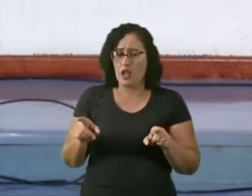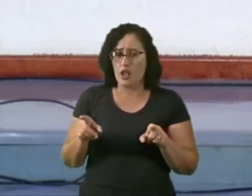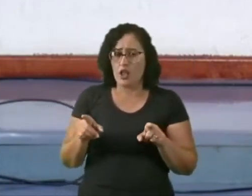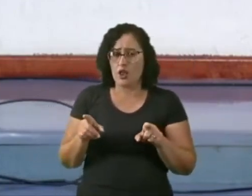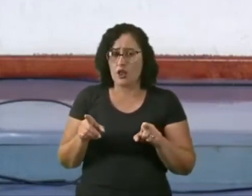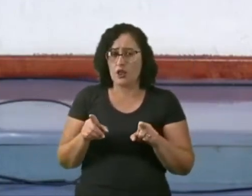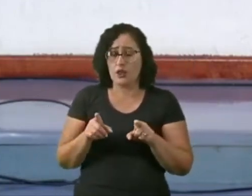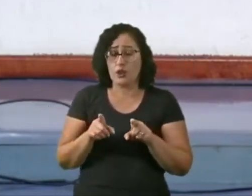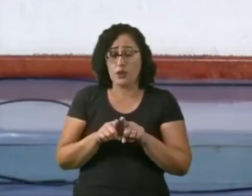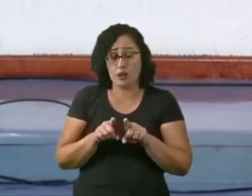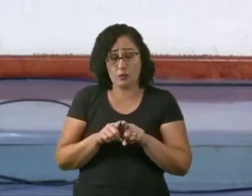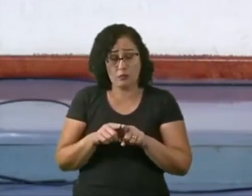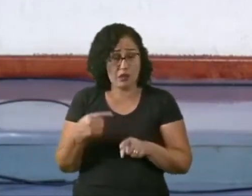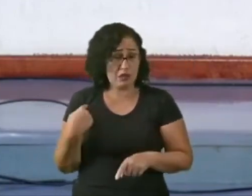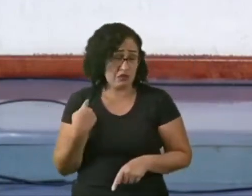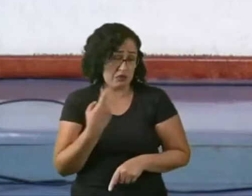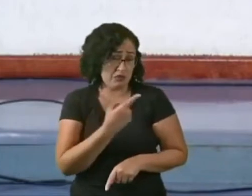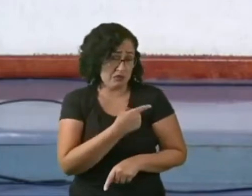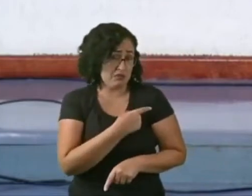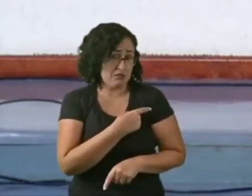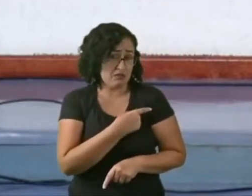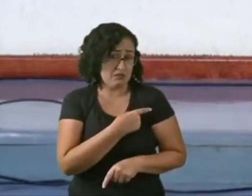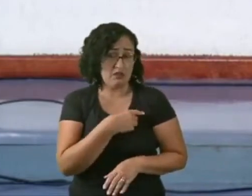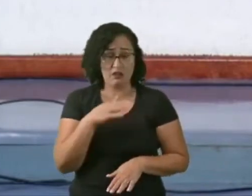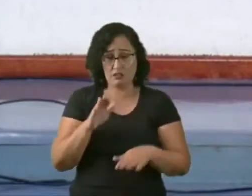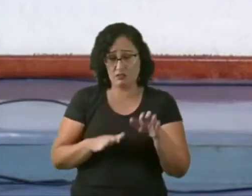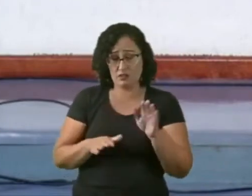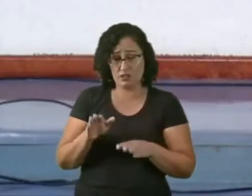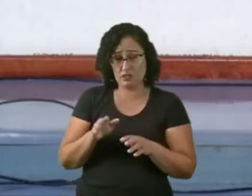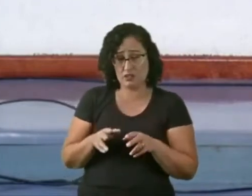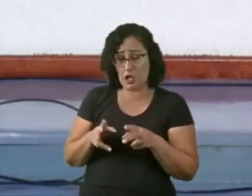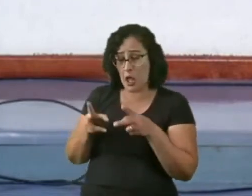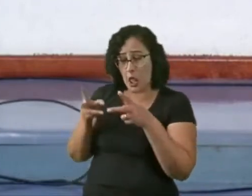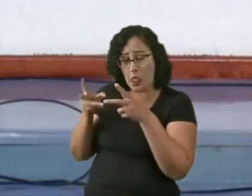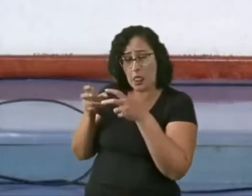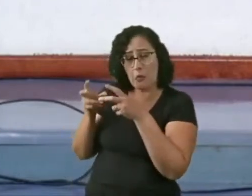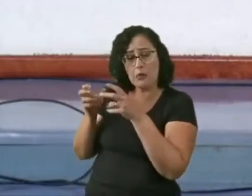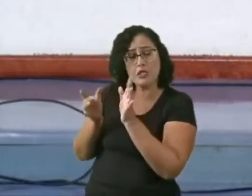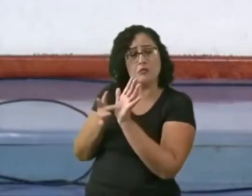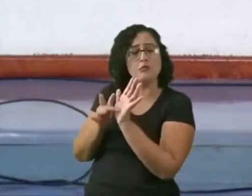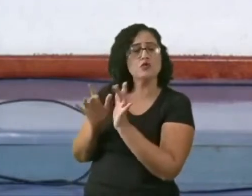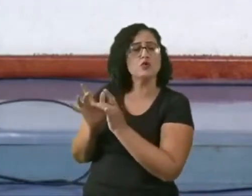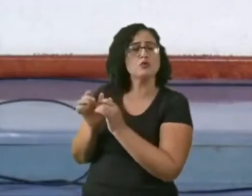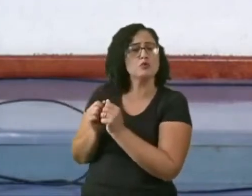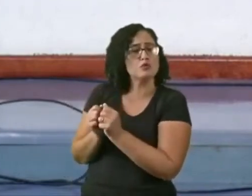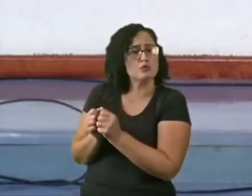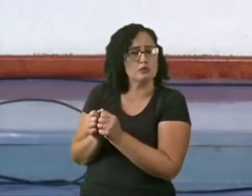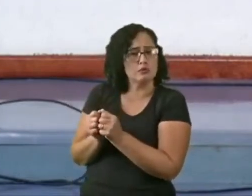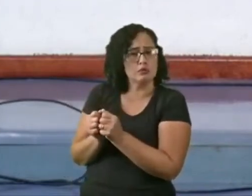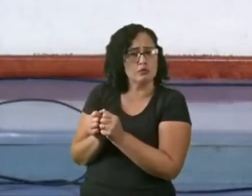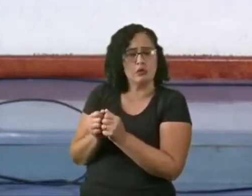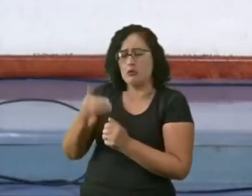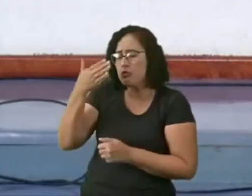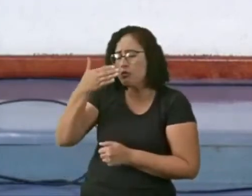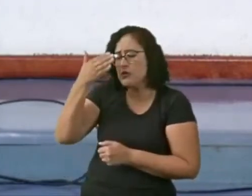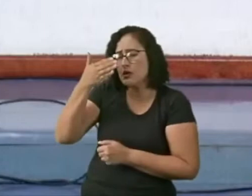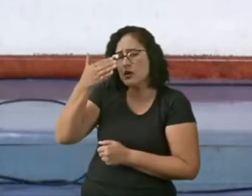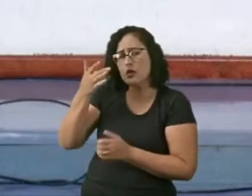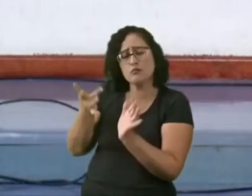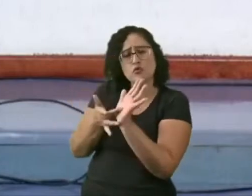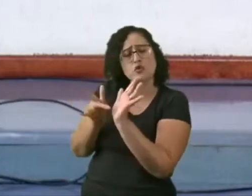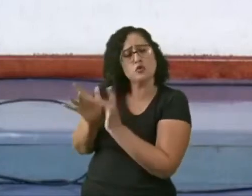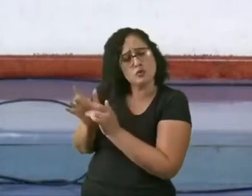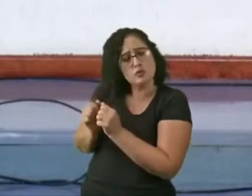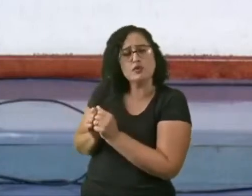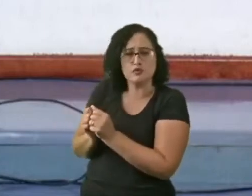difícil, um cristão ele não enxergue Jesus ao lado dele. Mas eu queria dizer para você nessa